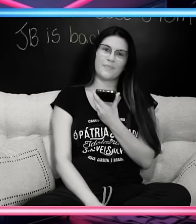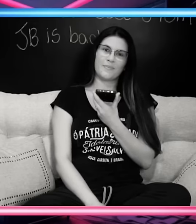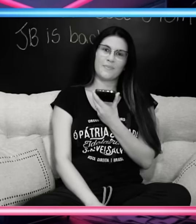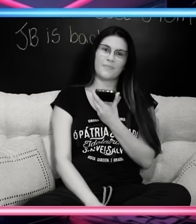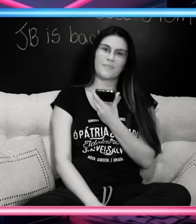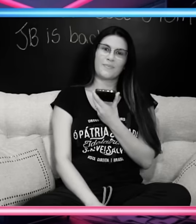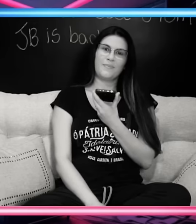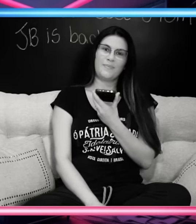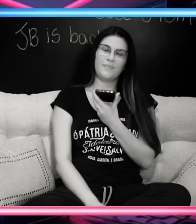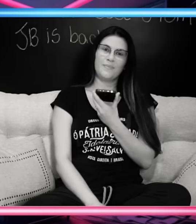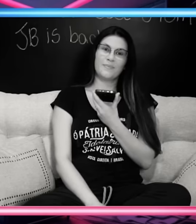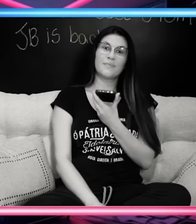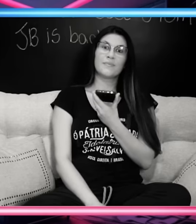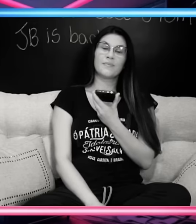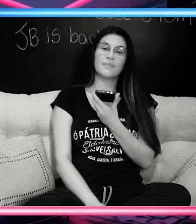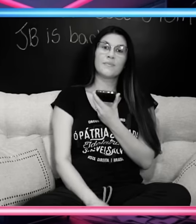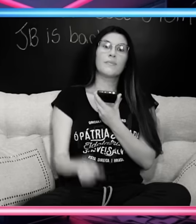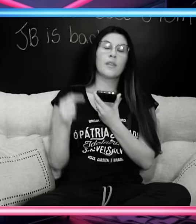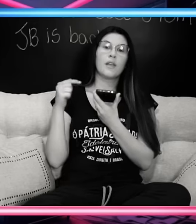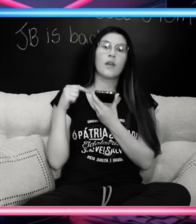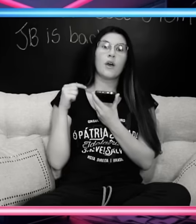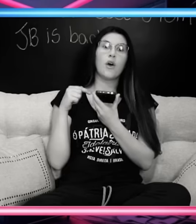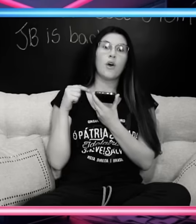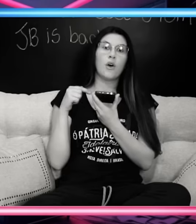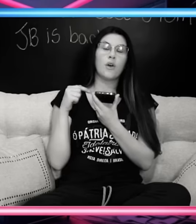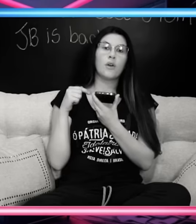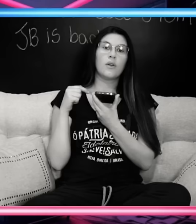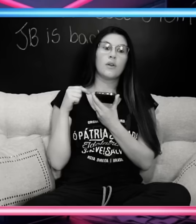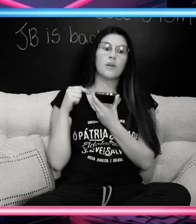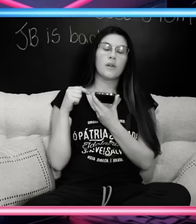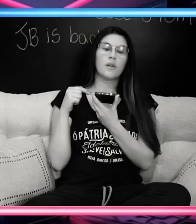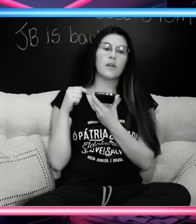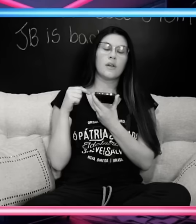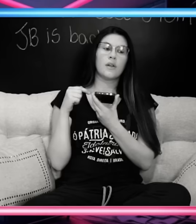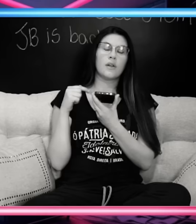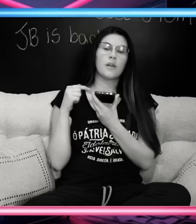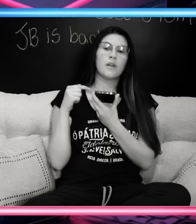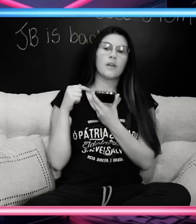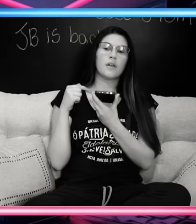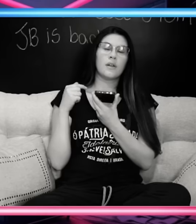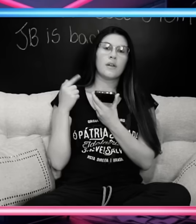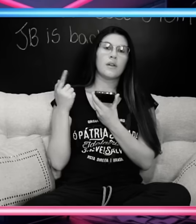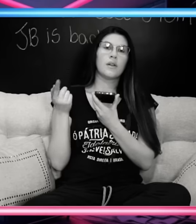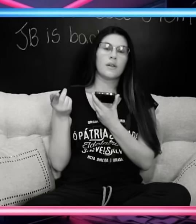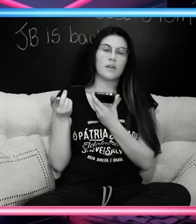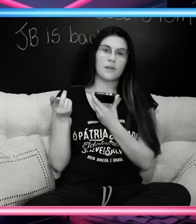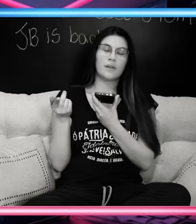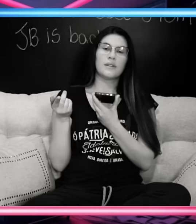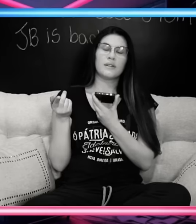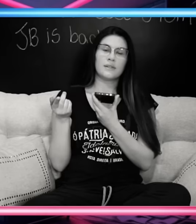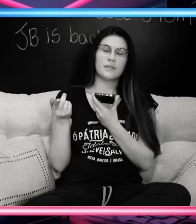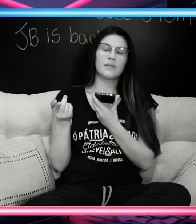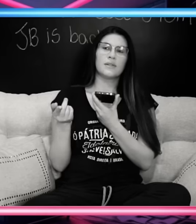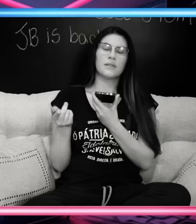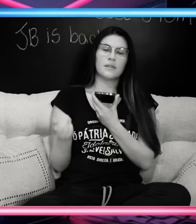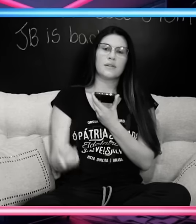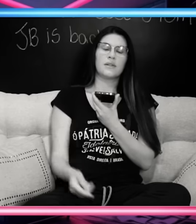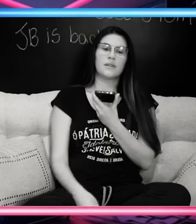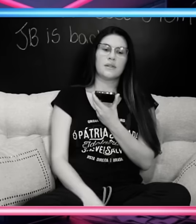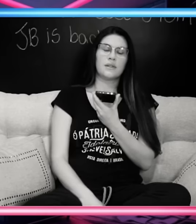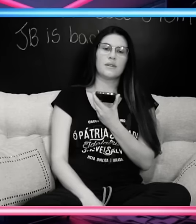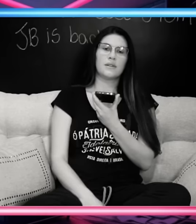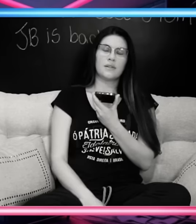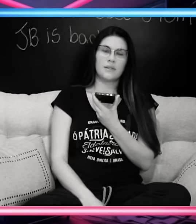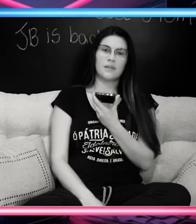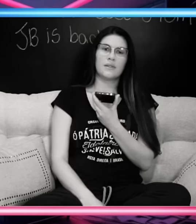sede não não deveria ser Curitiba e tal todos os processos foram transferidos paraas eh pro